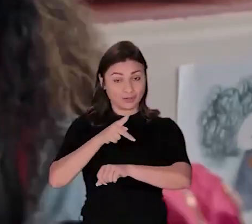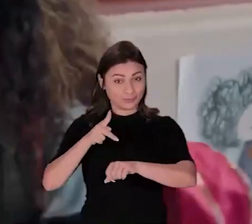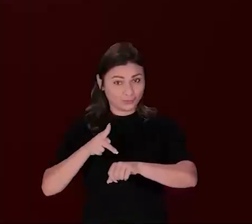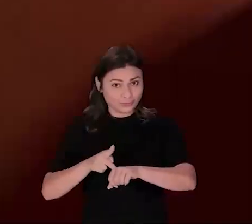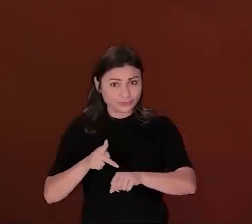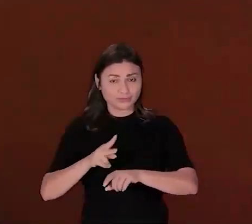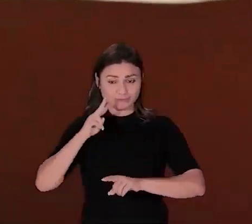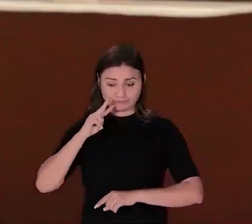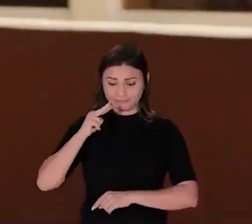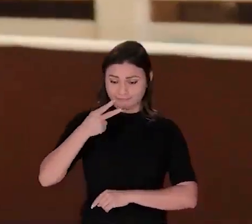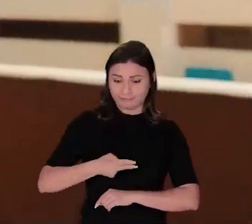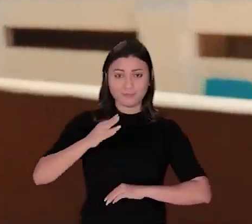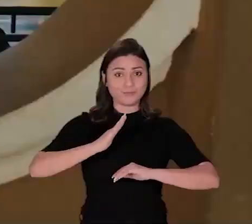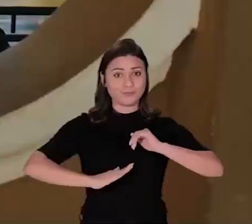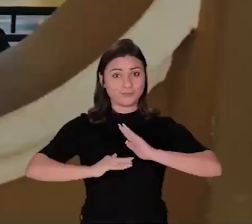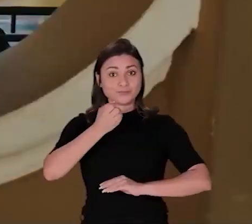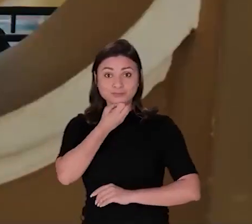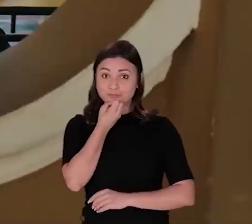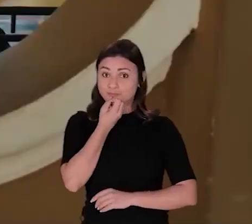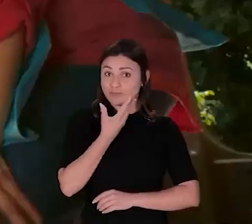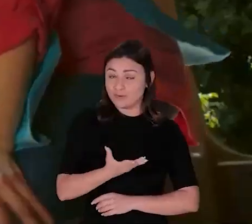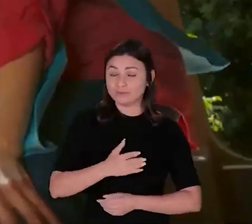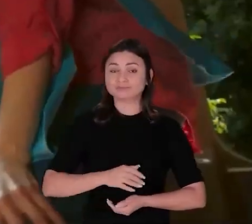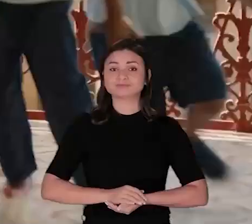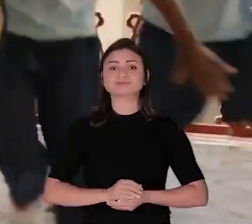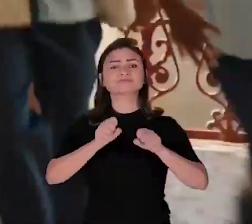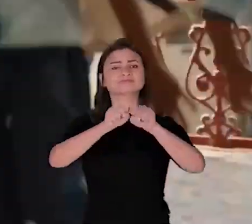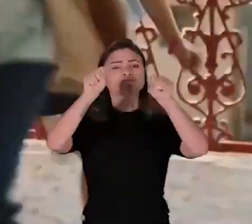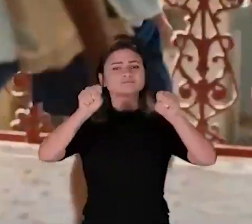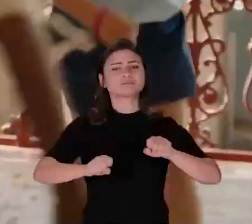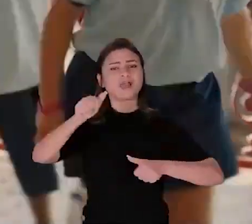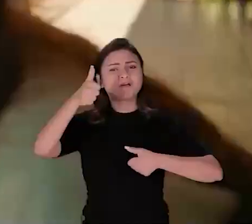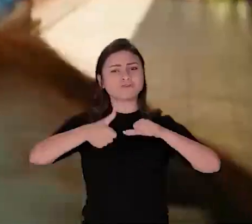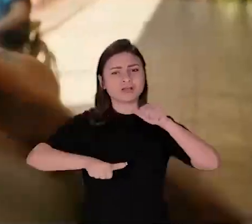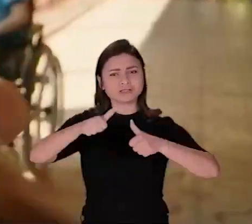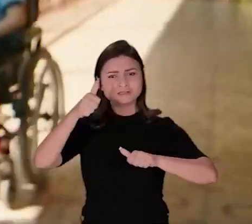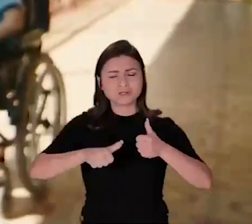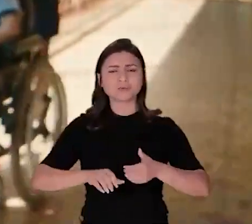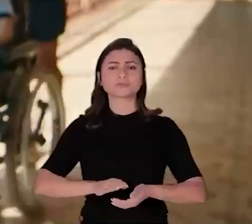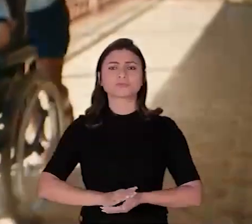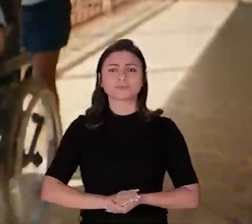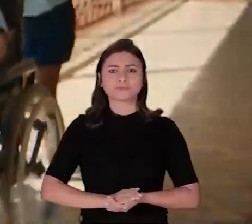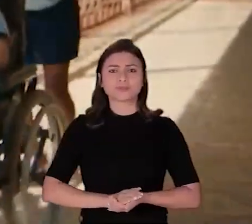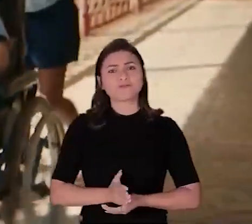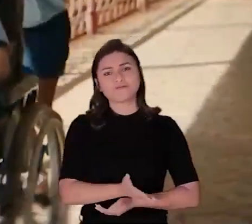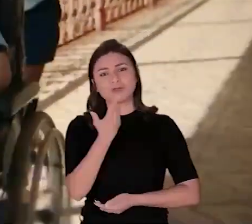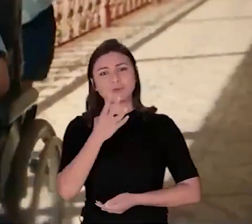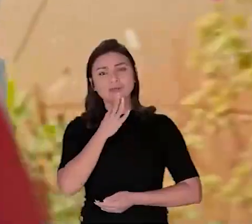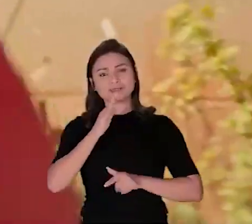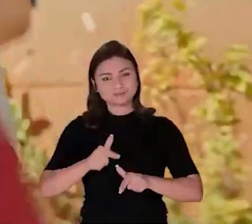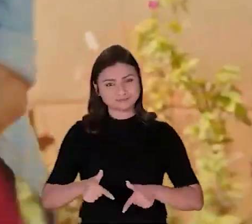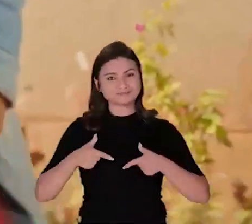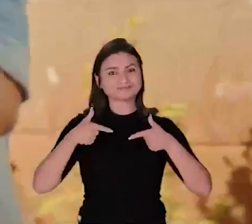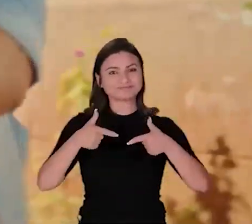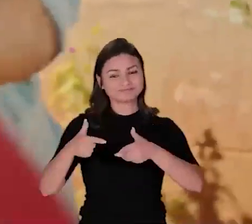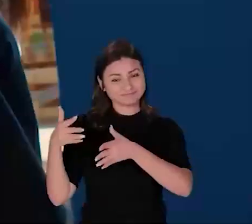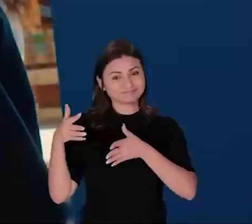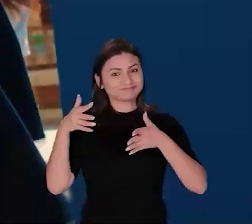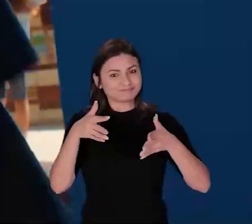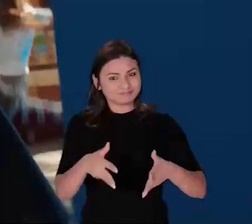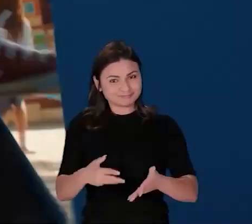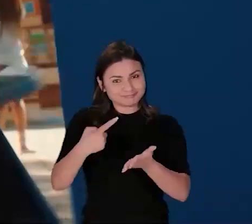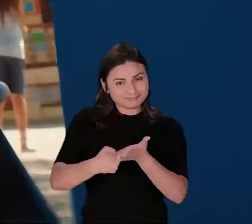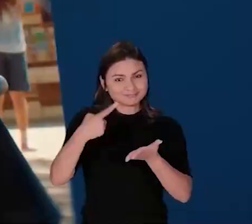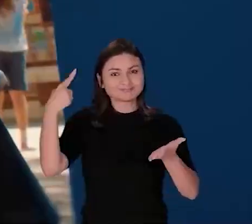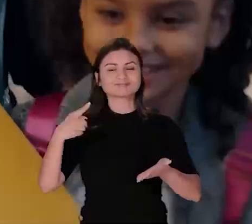física e pedagógica, reconhecimento de boas práticas e sistemas de avaliação. Conheça as ações,